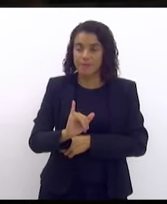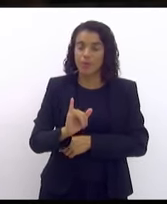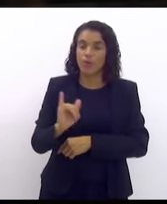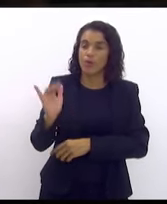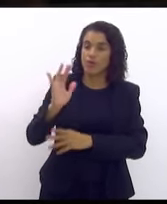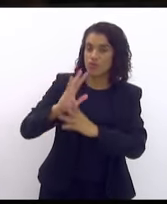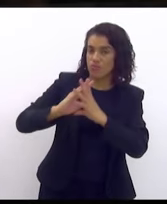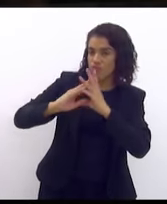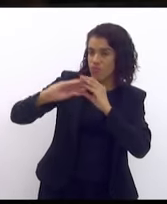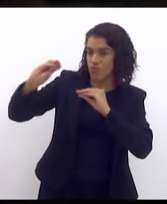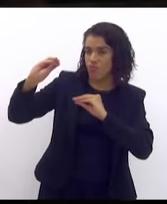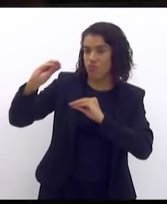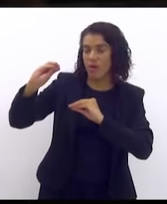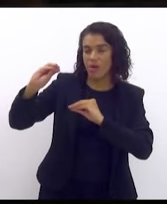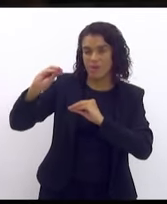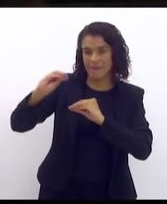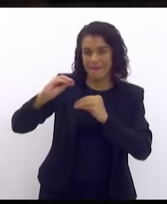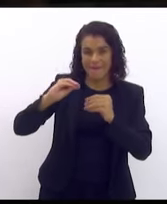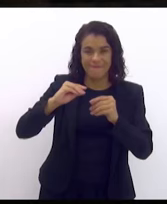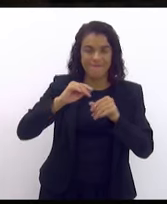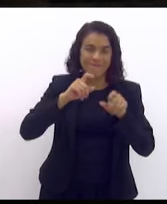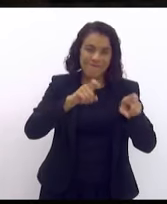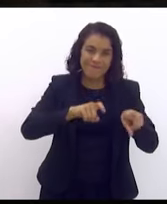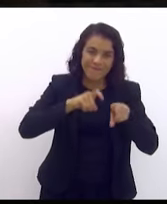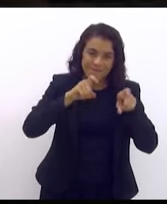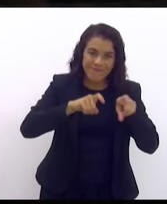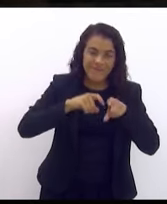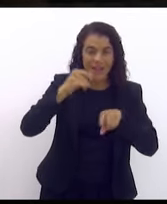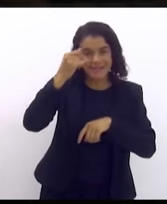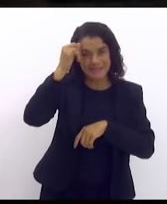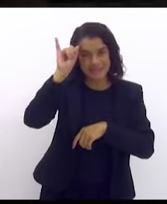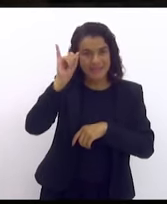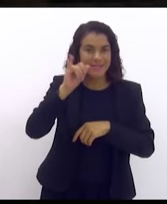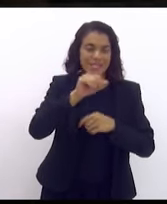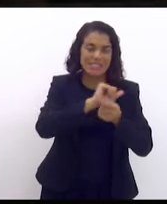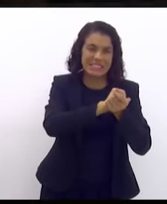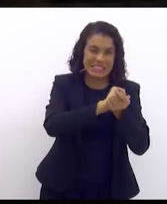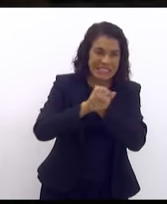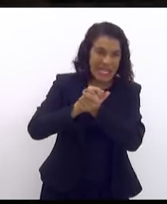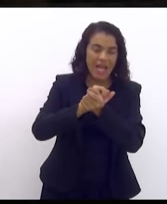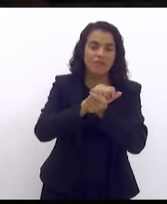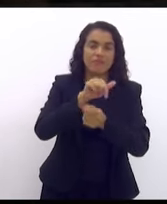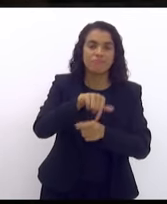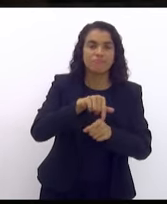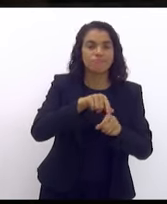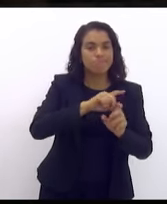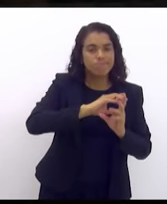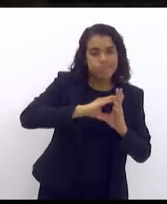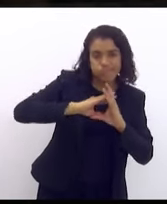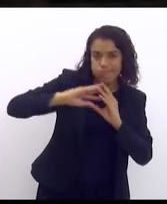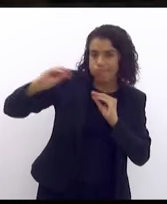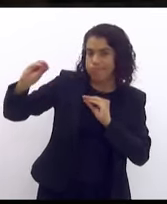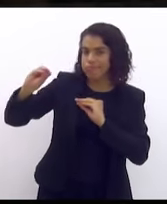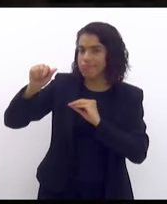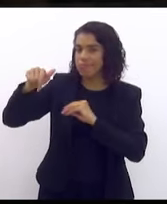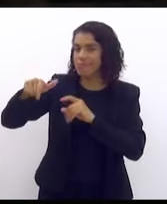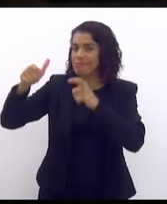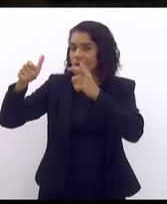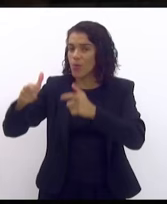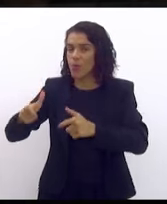fugiu de muitas fazendas onde eram escravos e nos seus